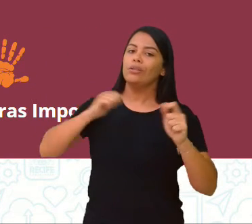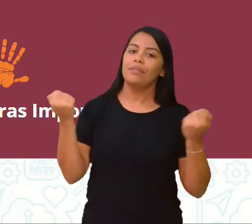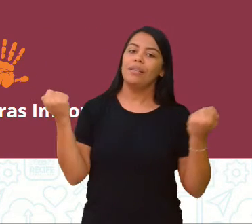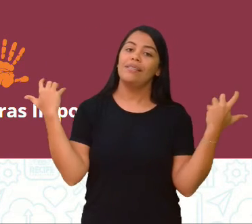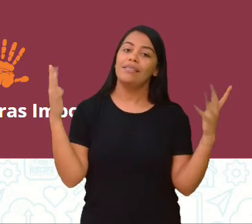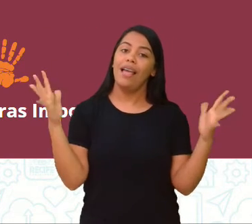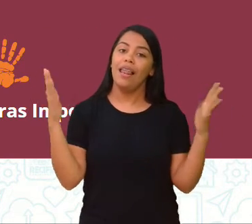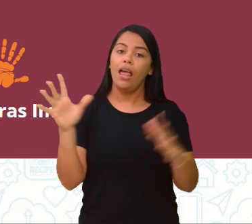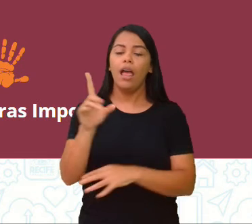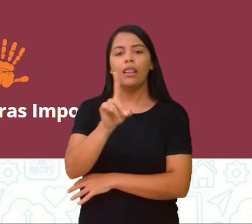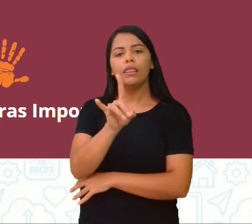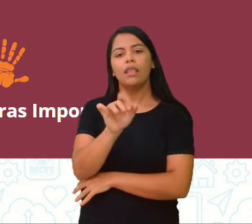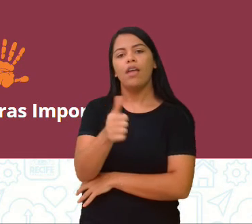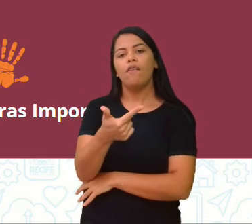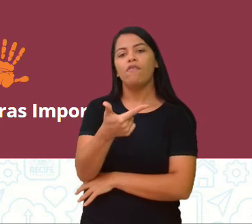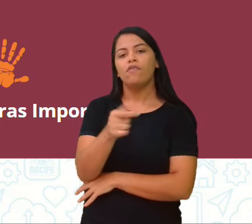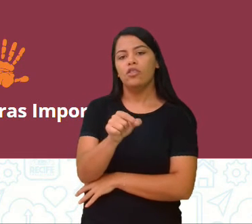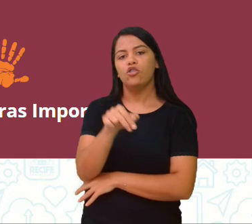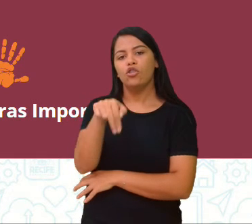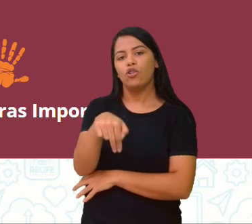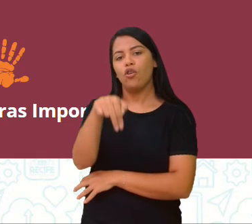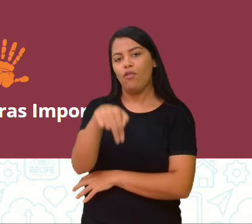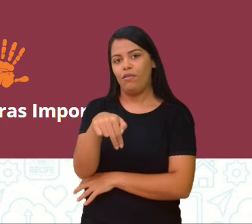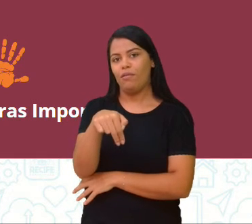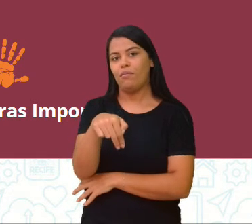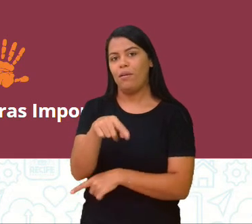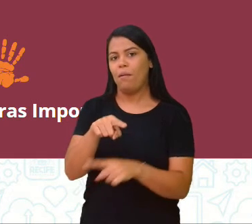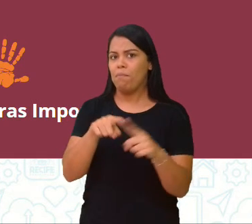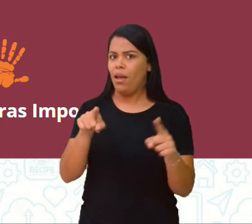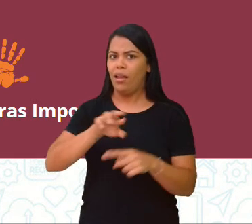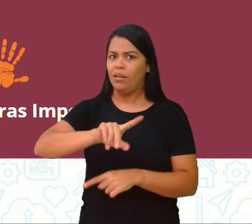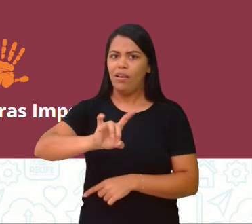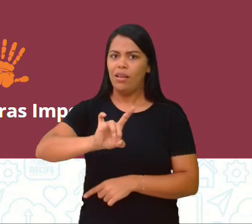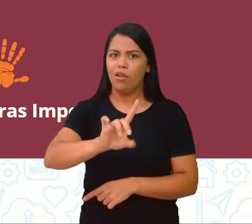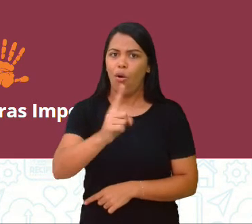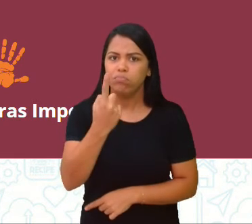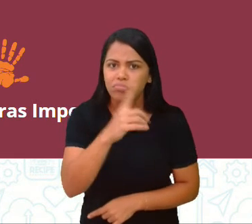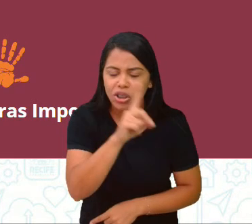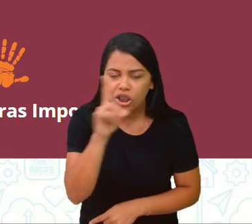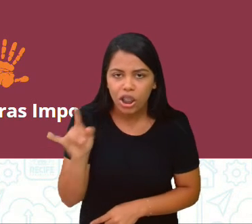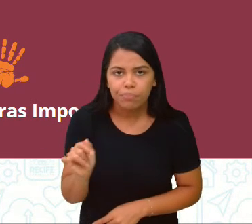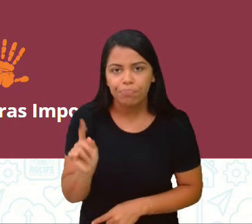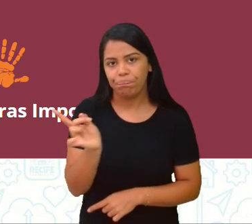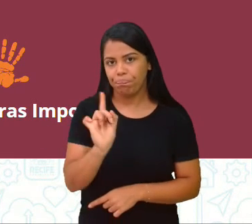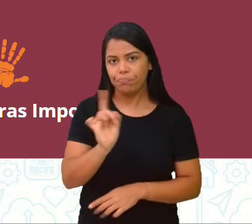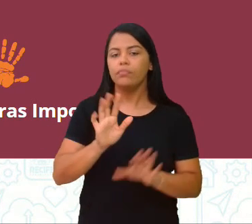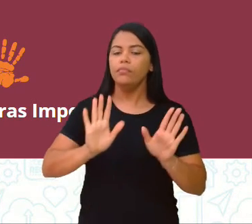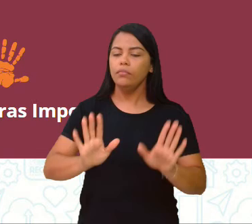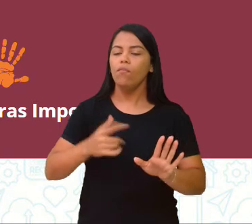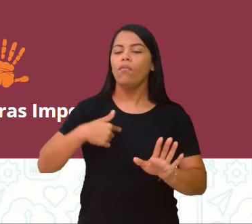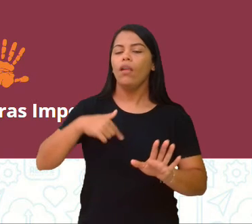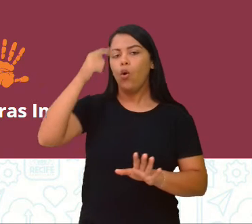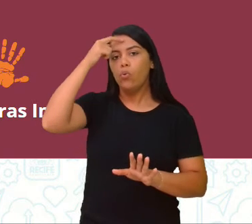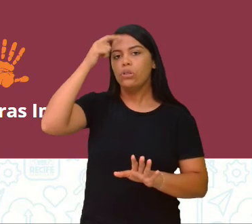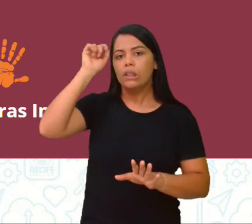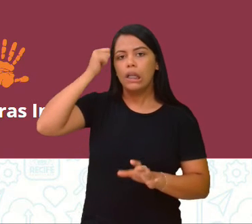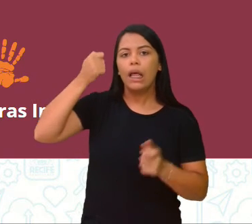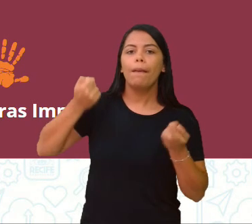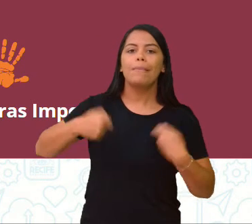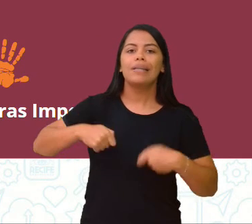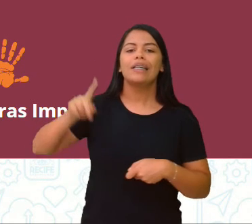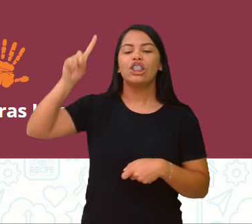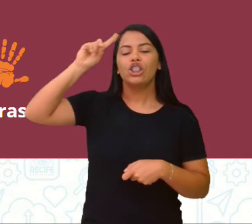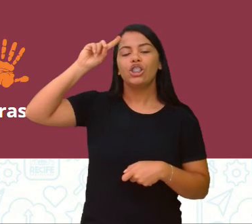No dia 20 de novembro, no entanto, não pode ser apenas um dia, né? Essa consciência negra, ela precisa ser